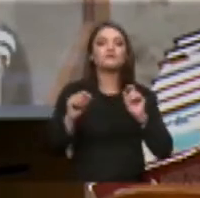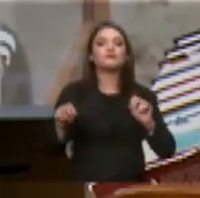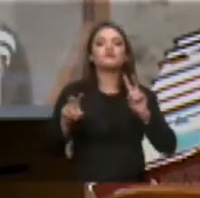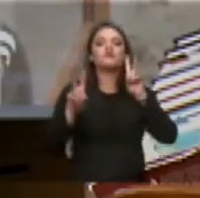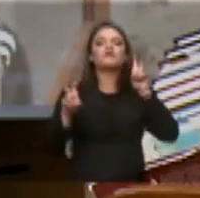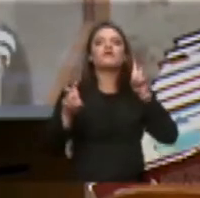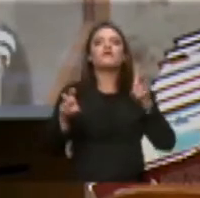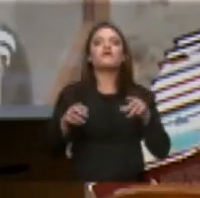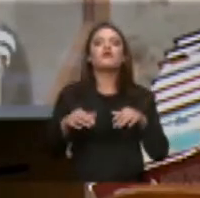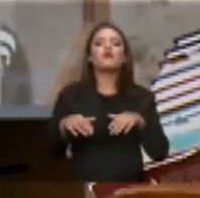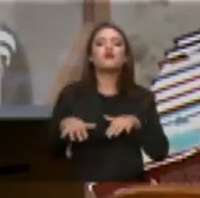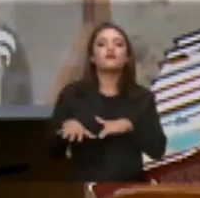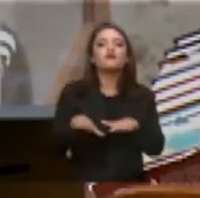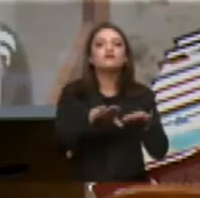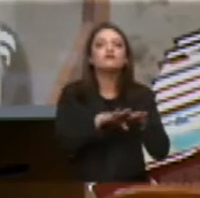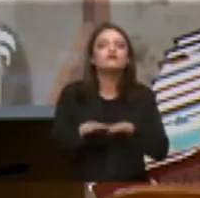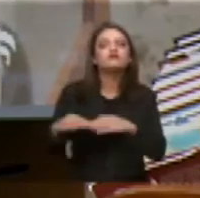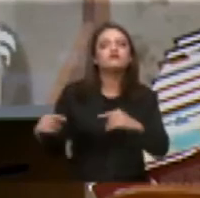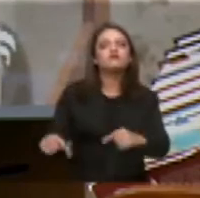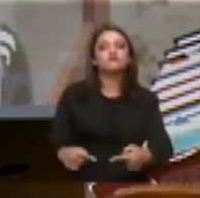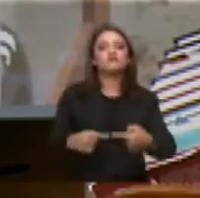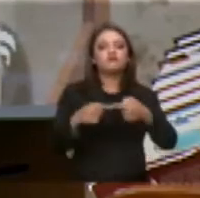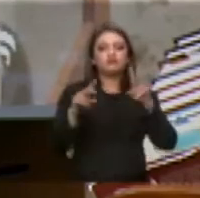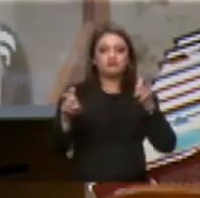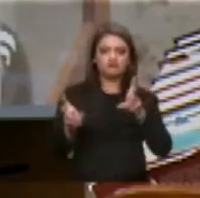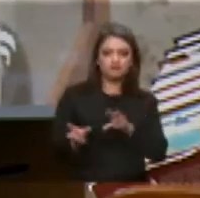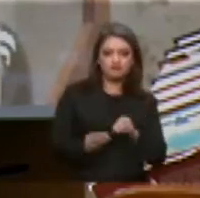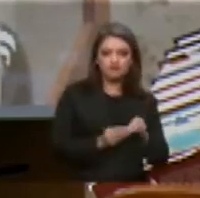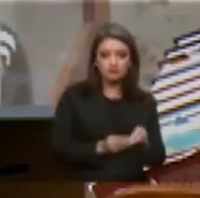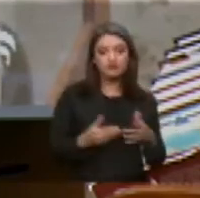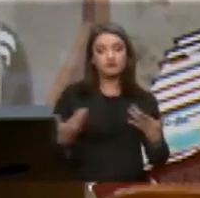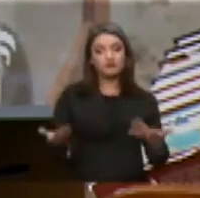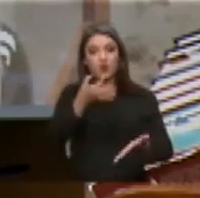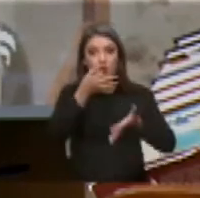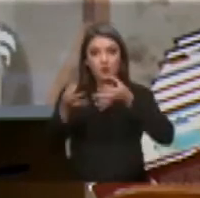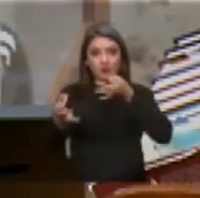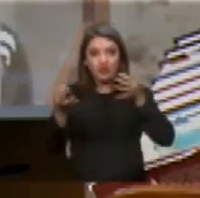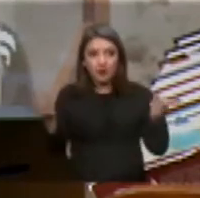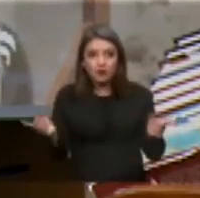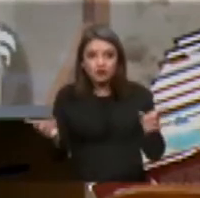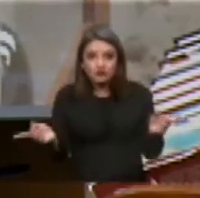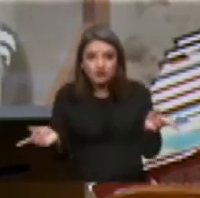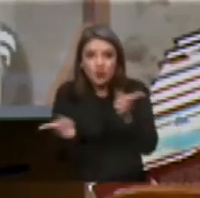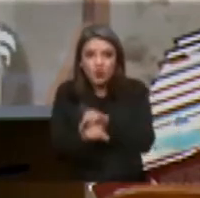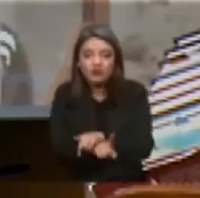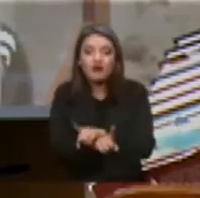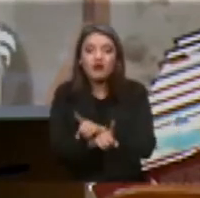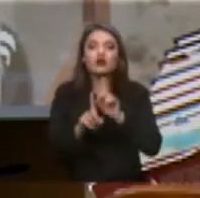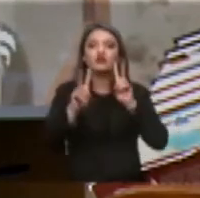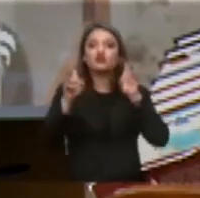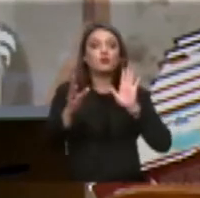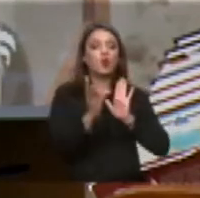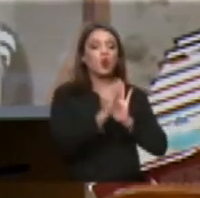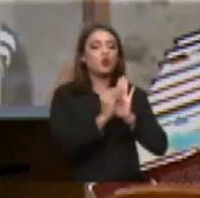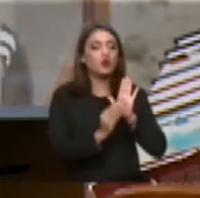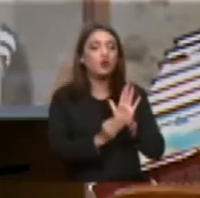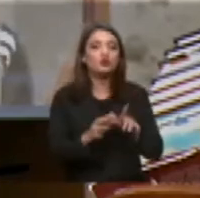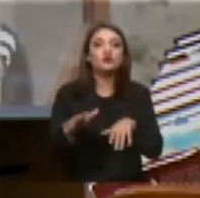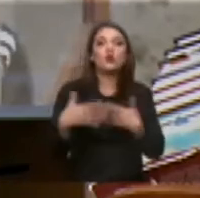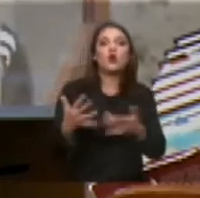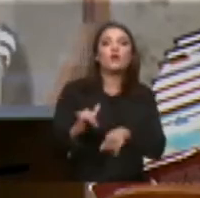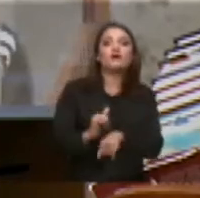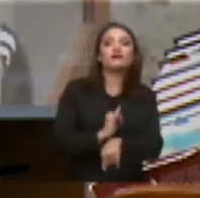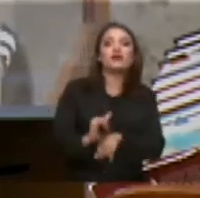de proporcionalidade, fecho aspas. Controvérsias sobre o conteúdo e a medida de políticas públicas ambientais